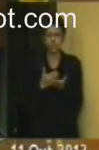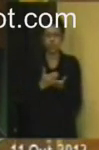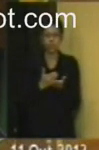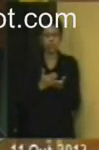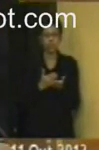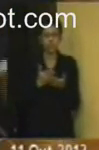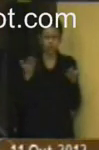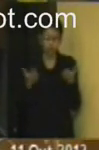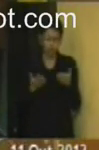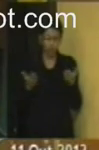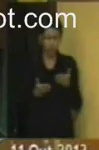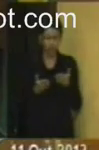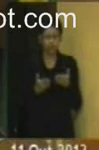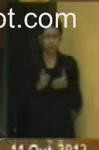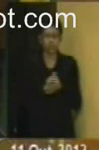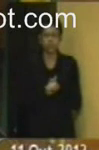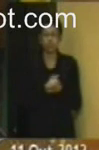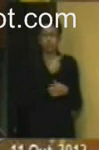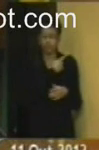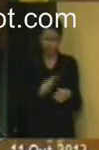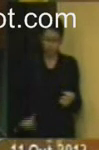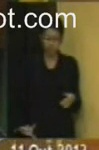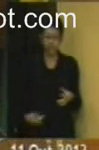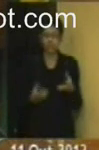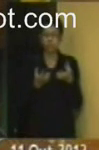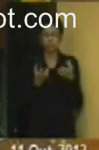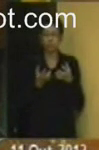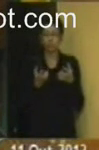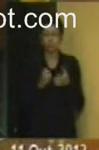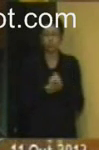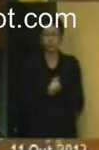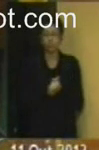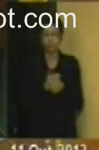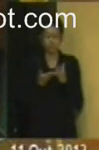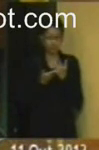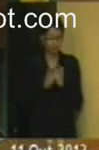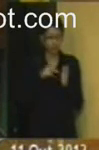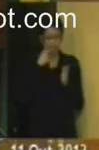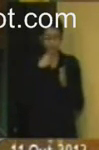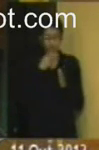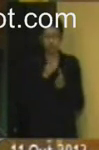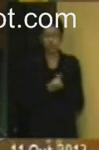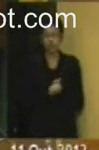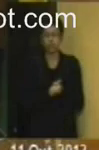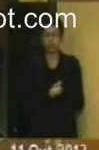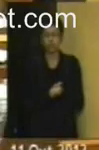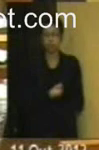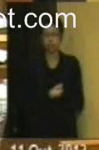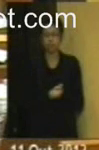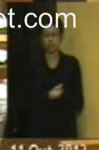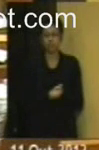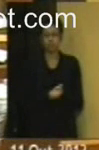por trás e isso é falta senhor presidente eu queria me conteúdo de encerrar minha meu discurso aqui